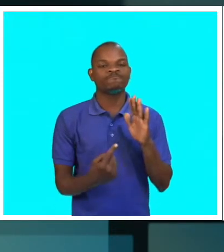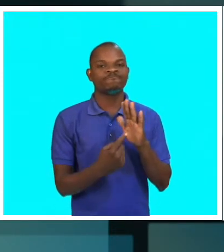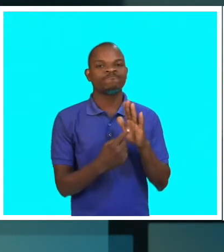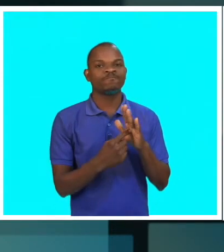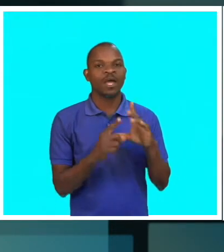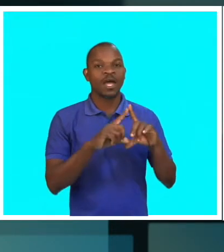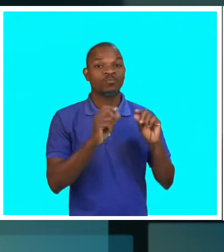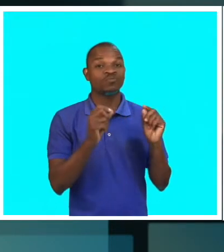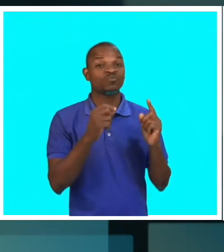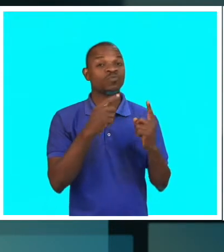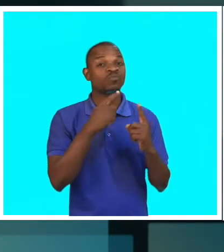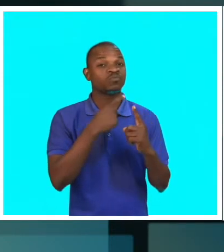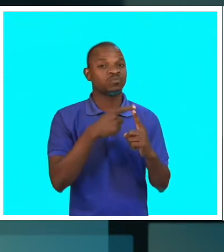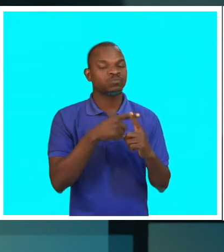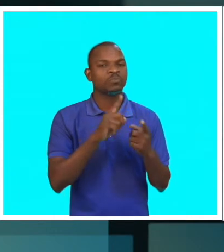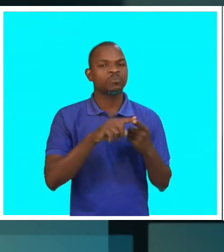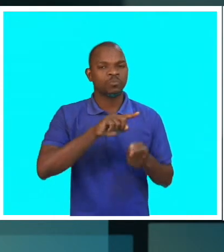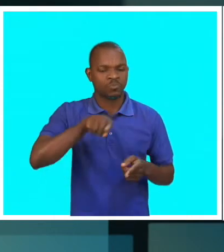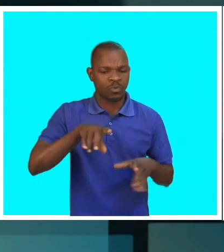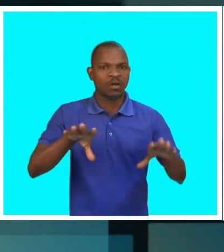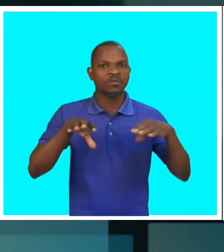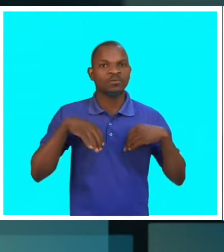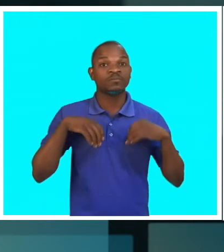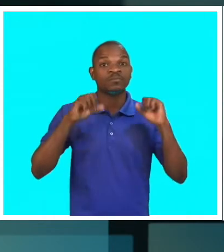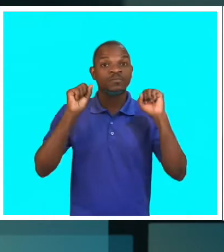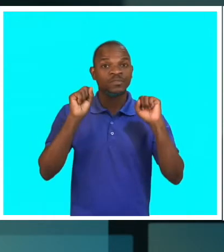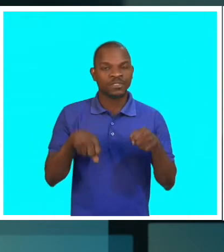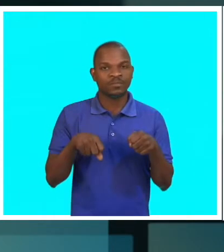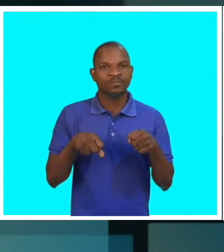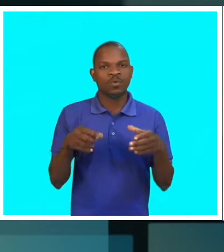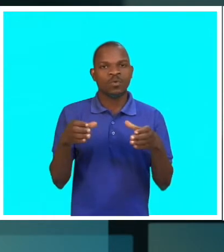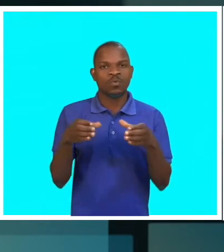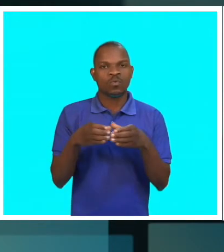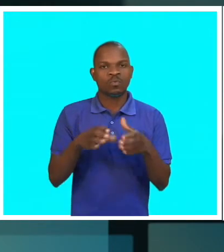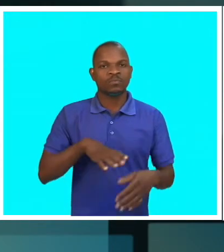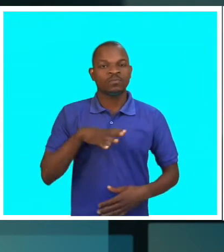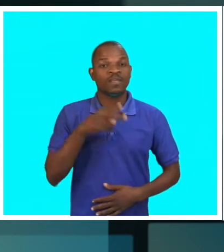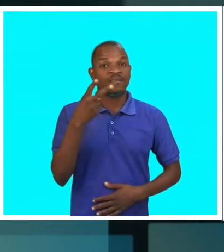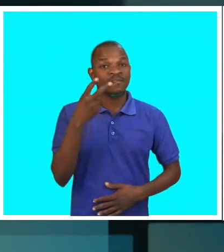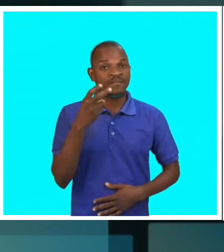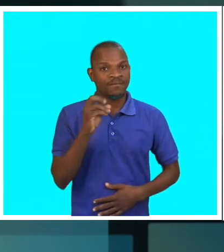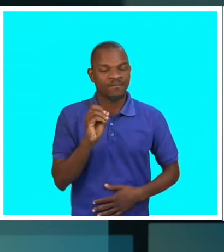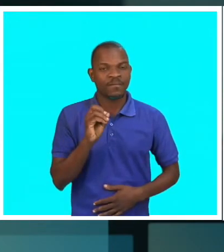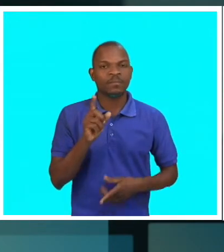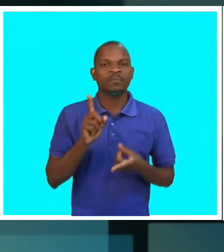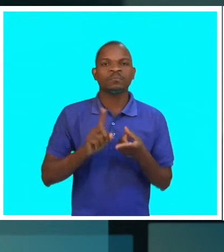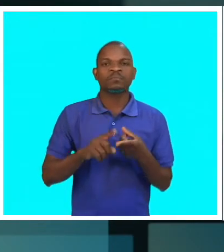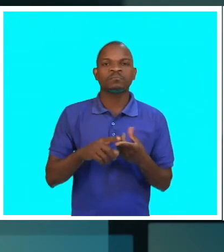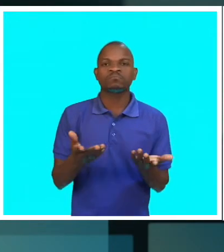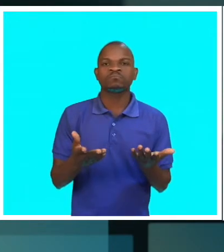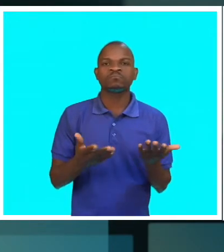positivas. Acreditamos em nós, em grupo, na Seleção Sub-20, que daremos mais um